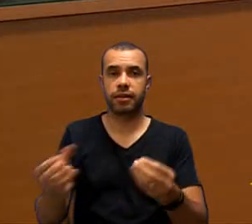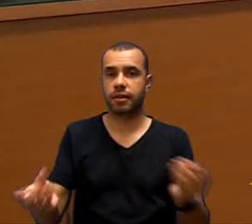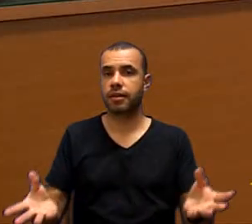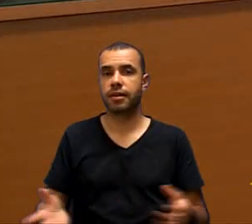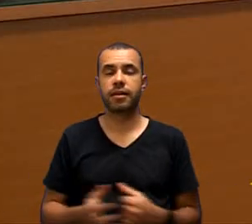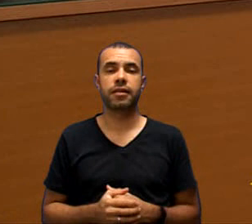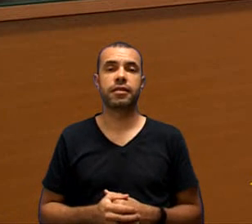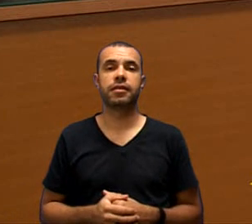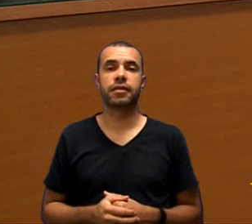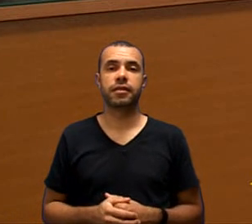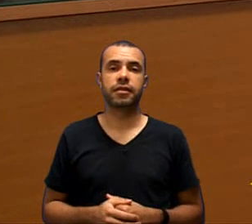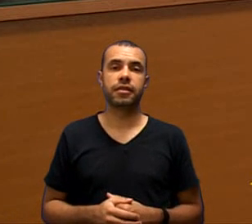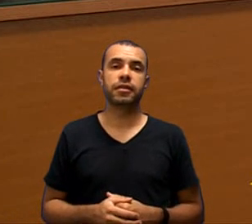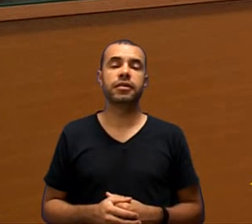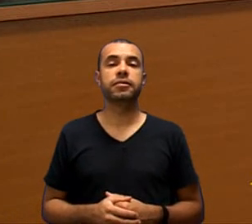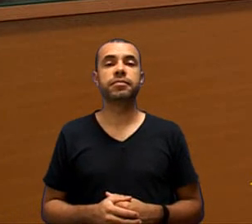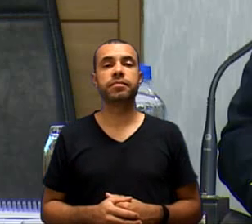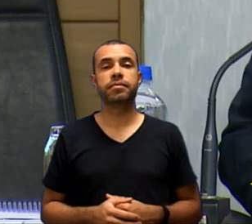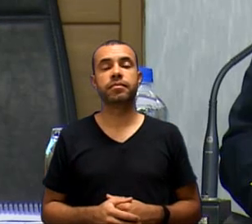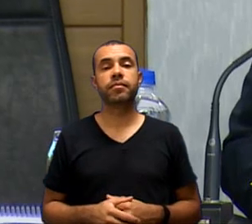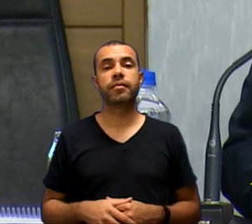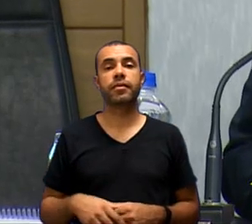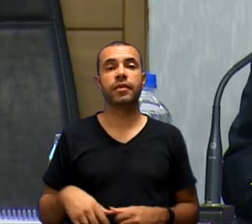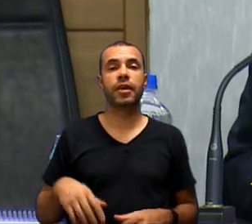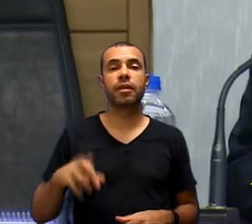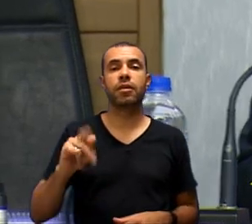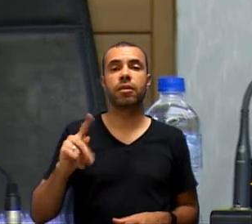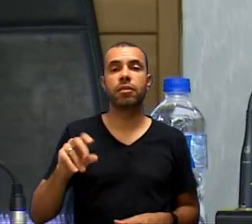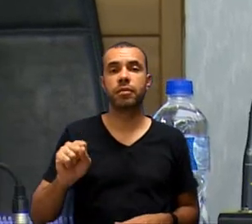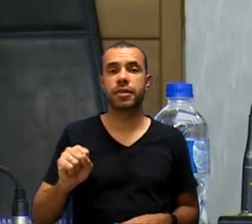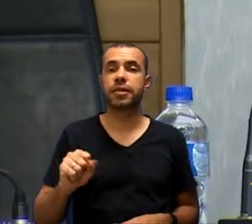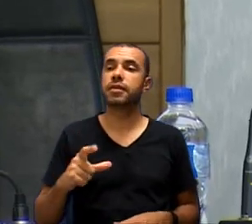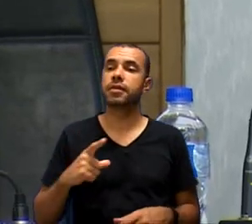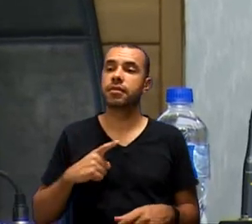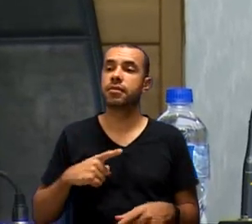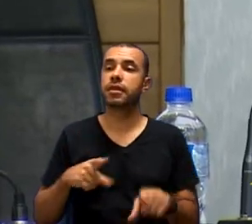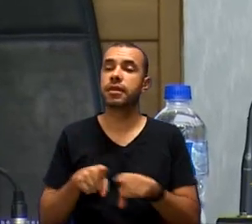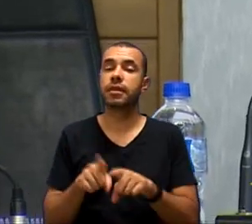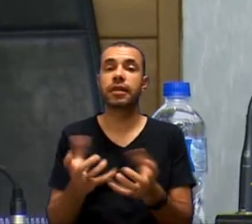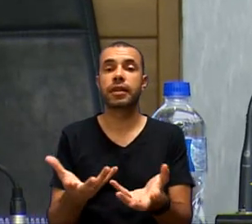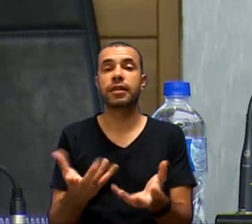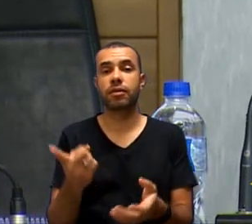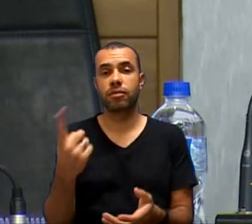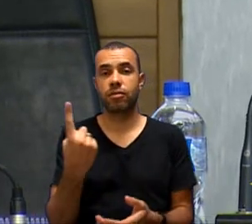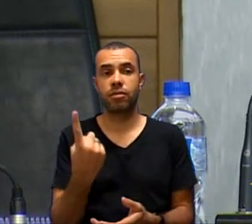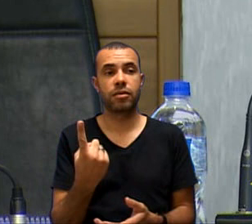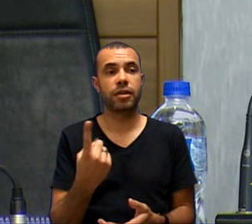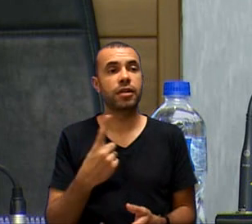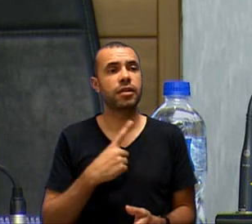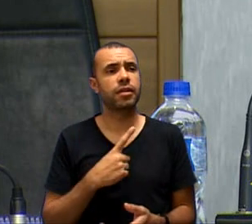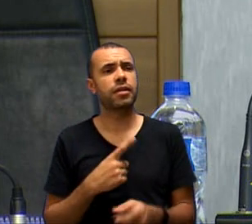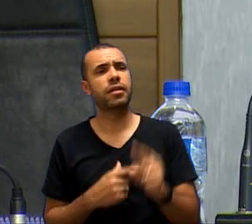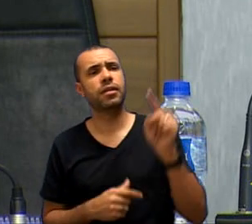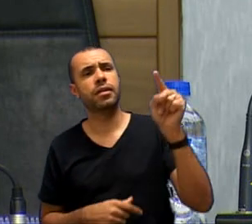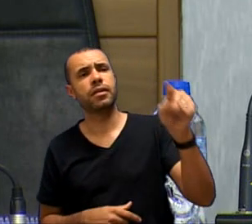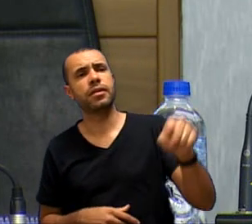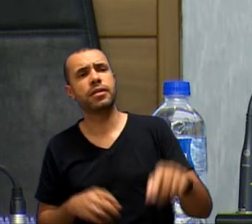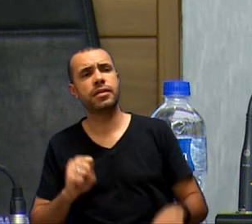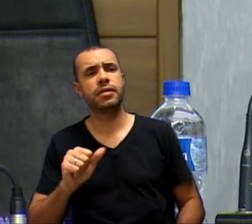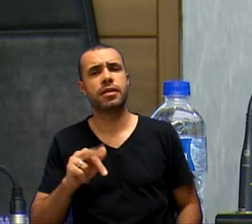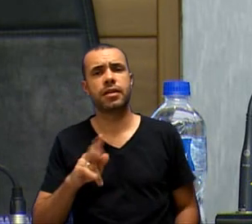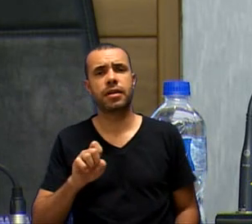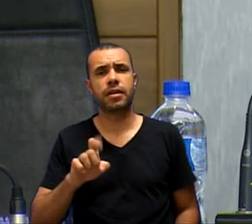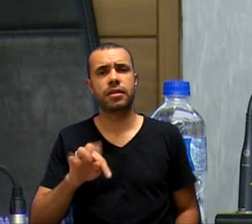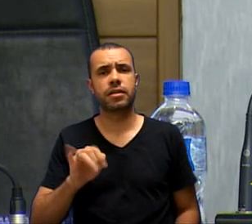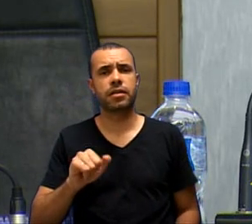Esse cadernão aí. Ó, o Robles também quer um, viu? Alguém mais quer acompanhar isso aí? Olha lá. E tem mais uma pessoa. O Salatiel está aí também, quer dizer a